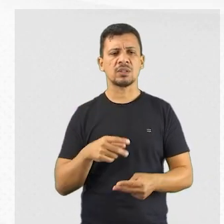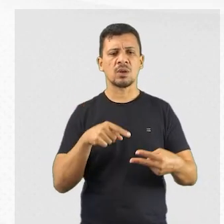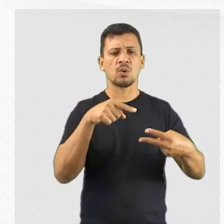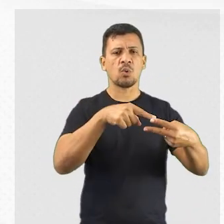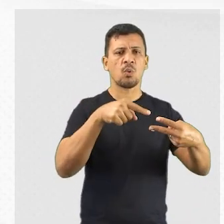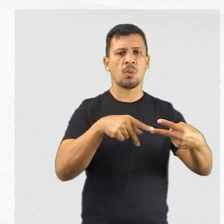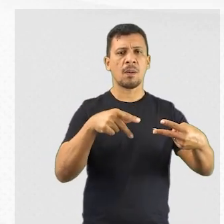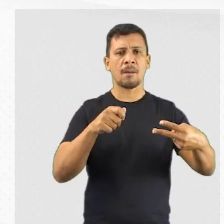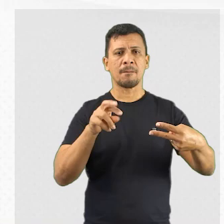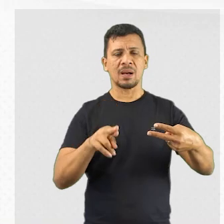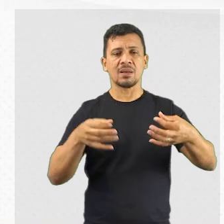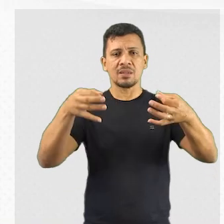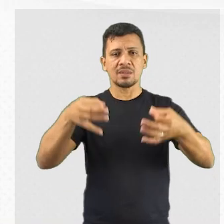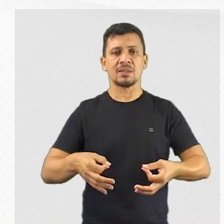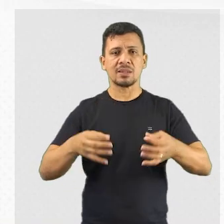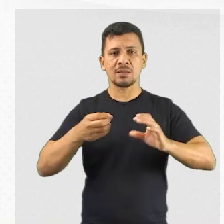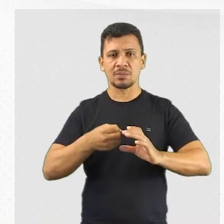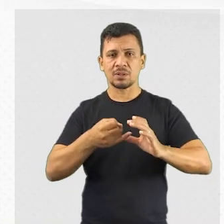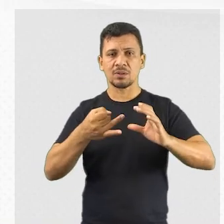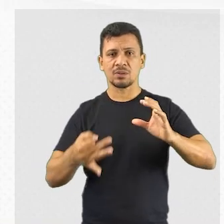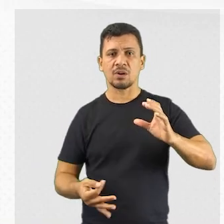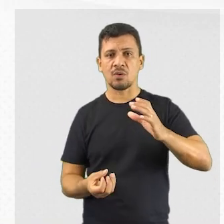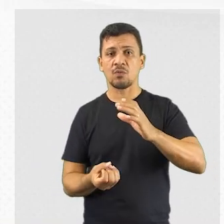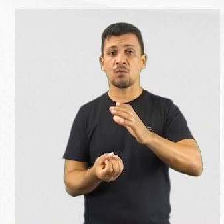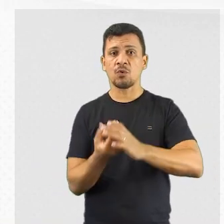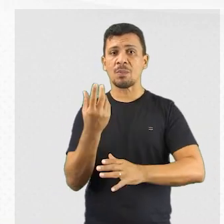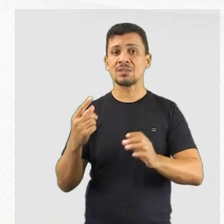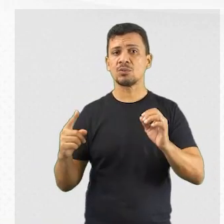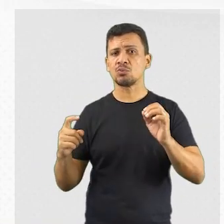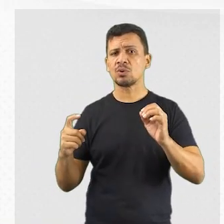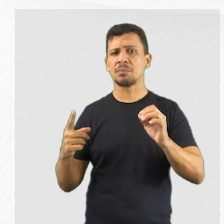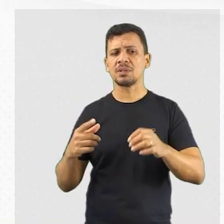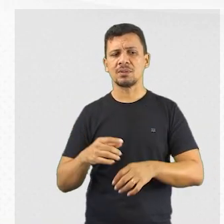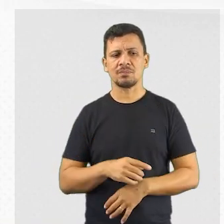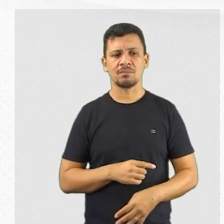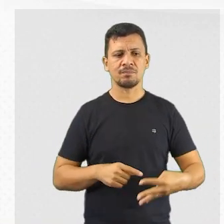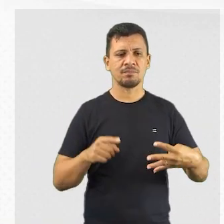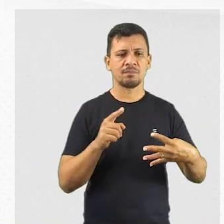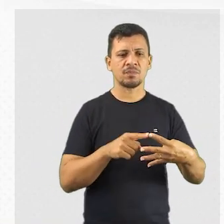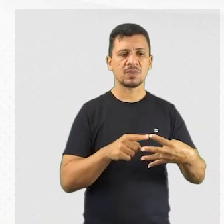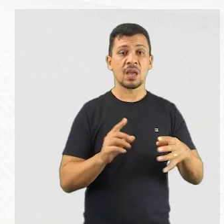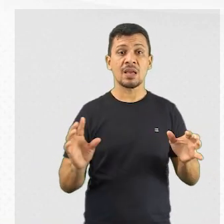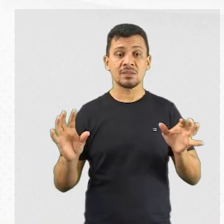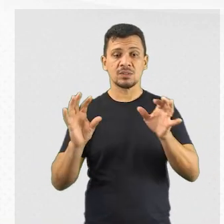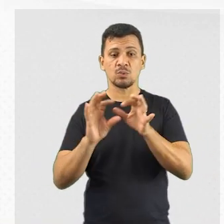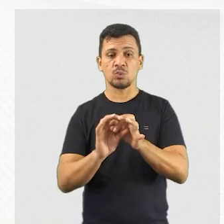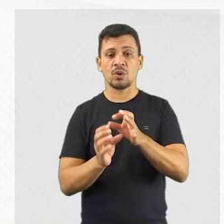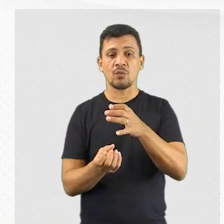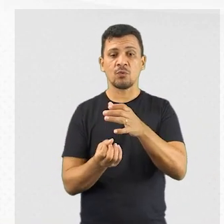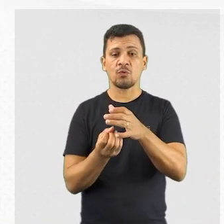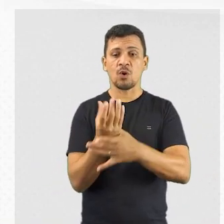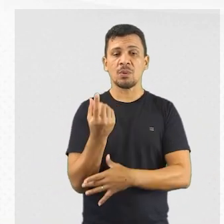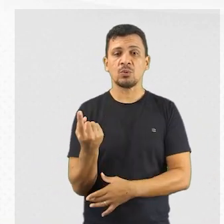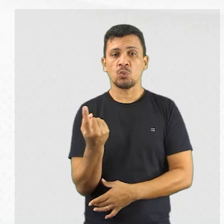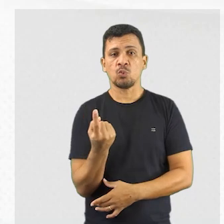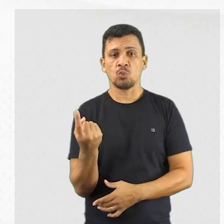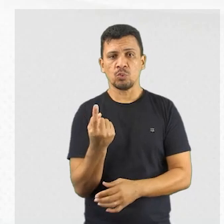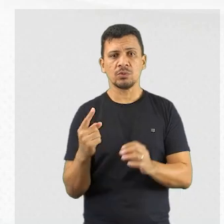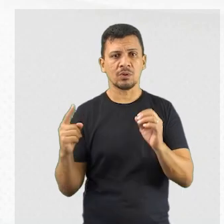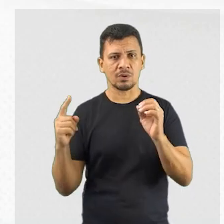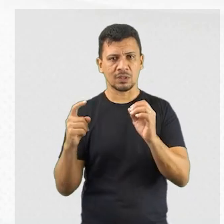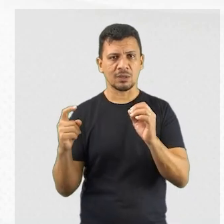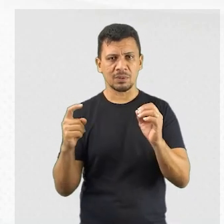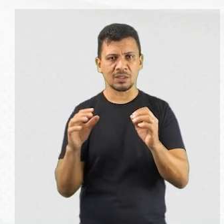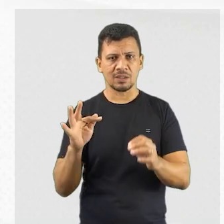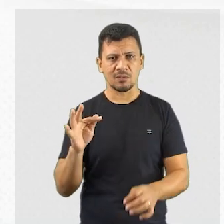que determina uma característica durante a formação dos gametas? Letra A, eles se unem formando um único fator dos gametas?